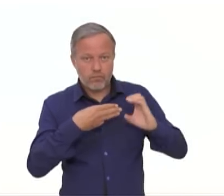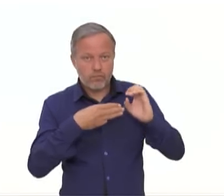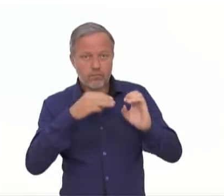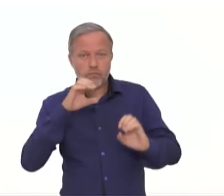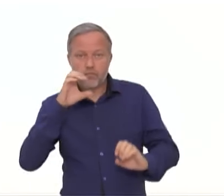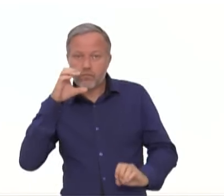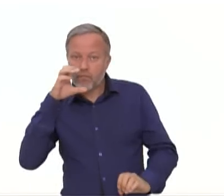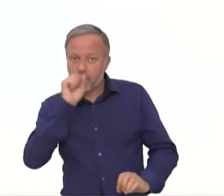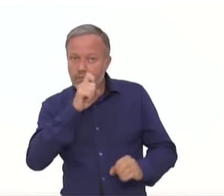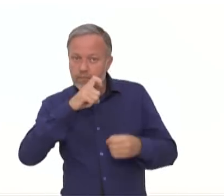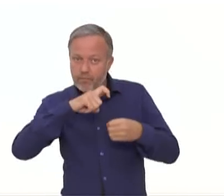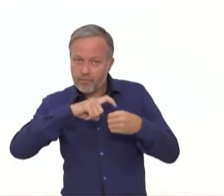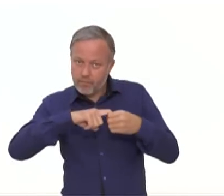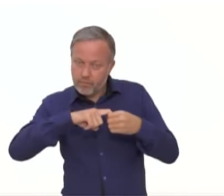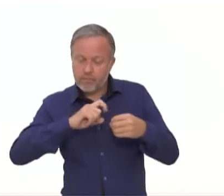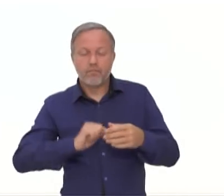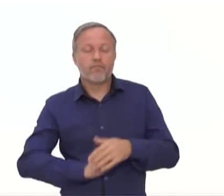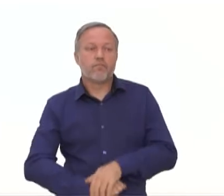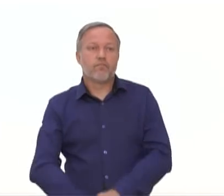correta.